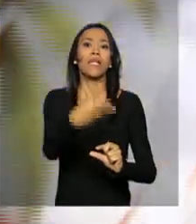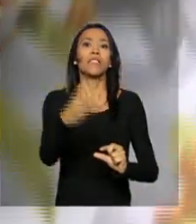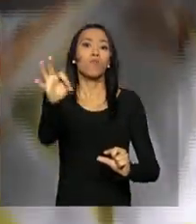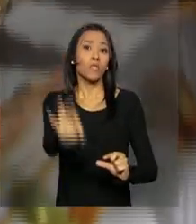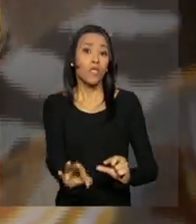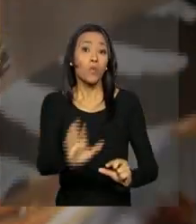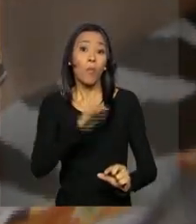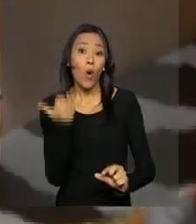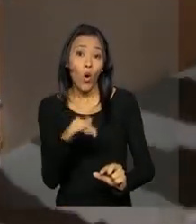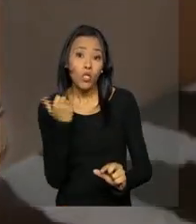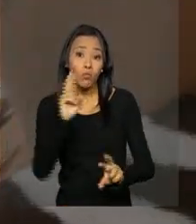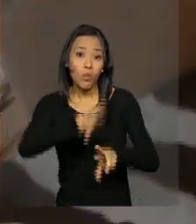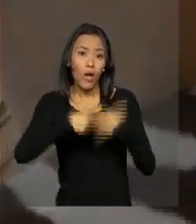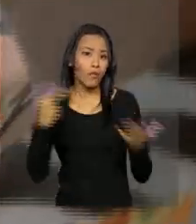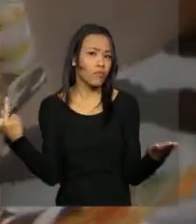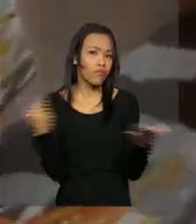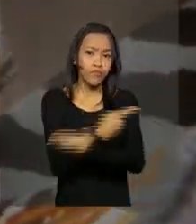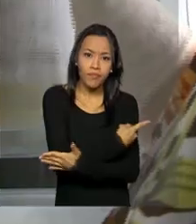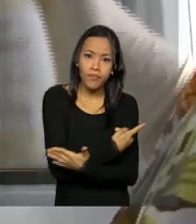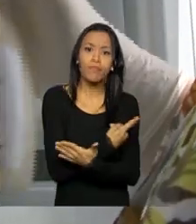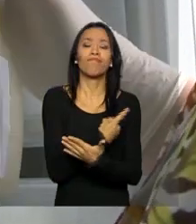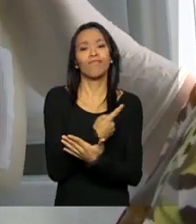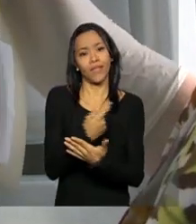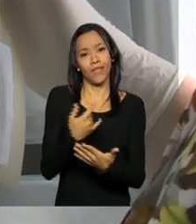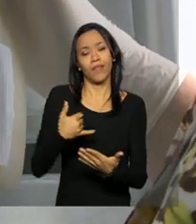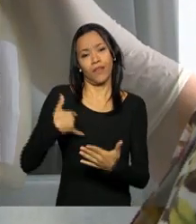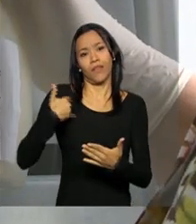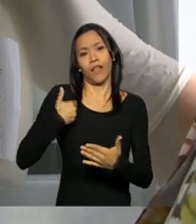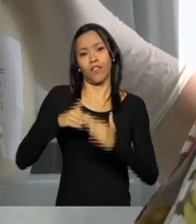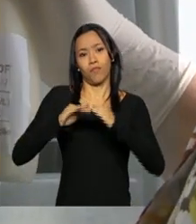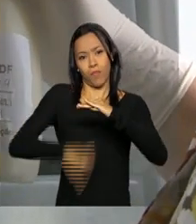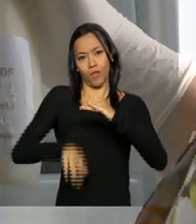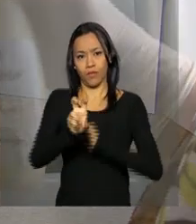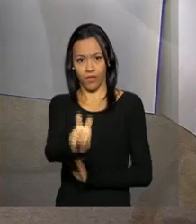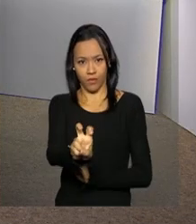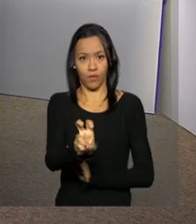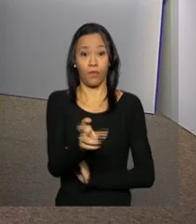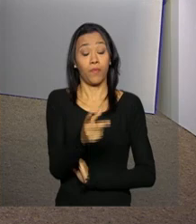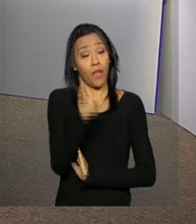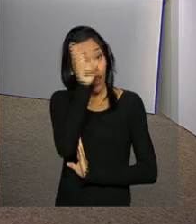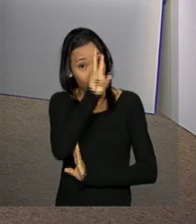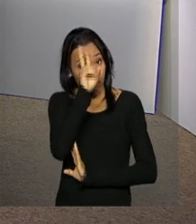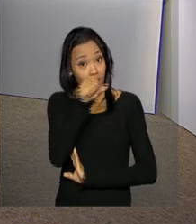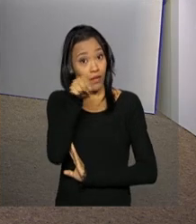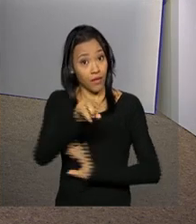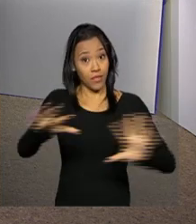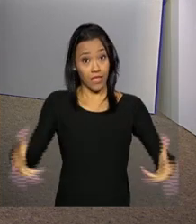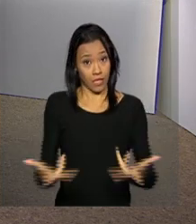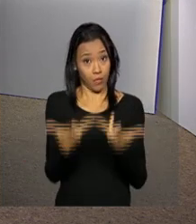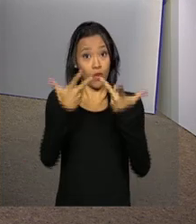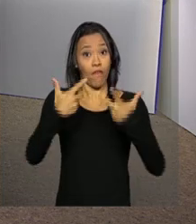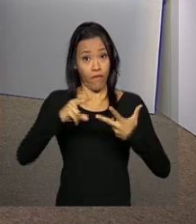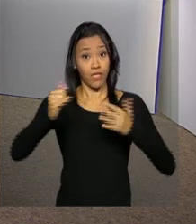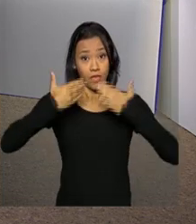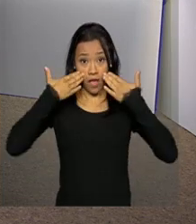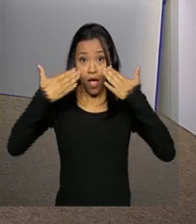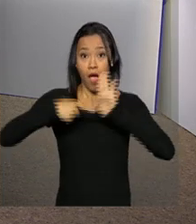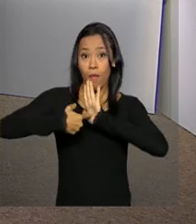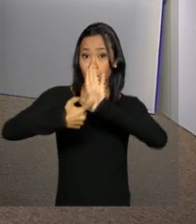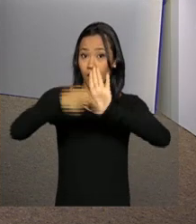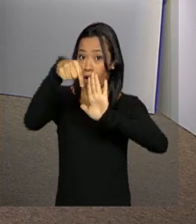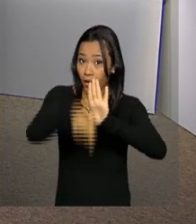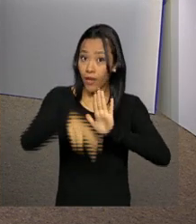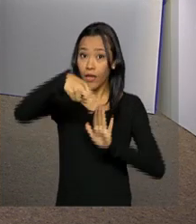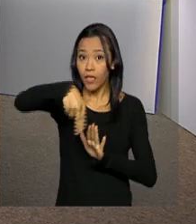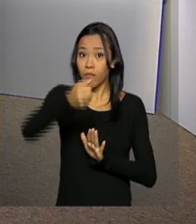as mortes por causas evit em crianças menores de 5 anos Lembrando que essa cerimônia será transmitida ao vivo aqui